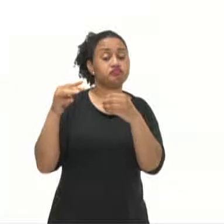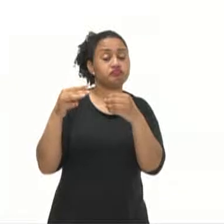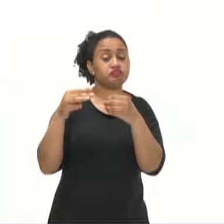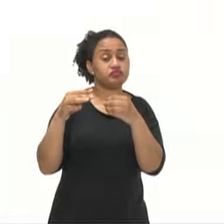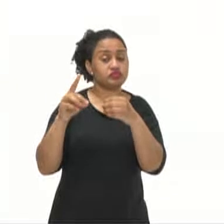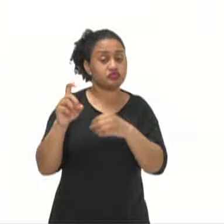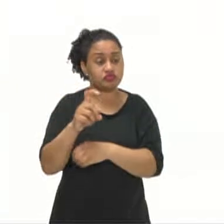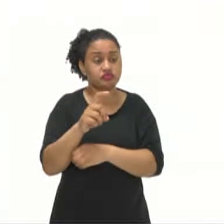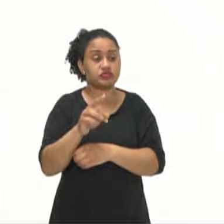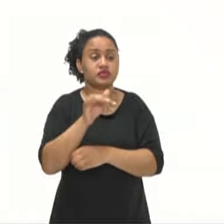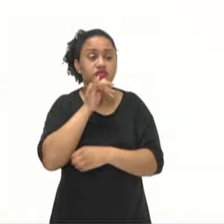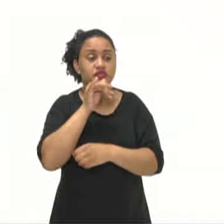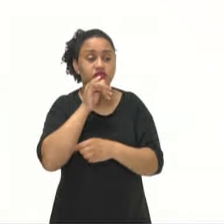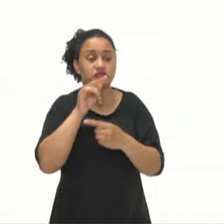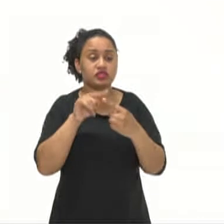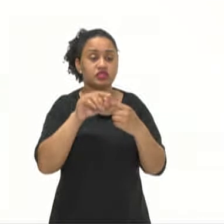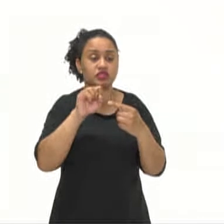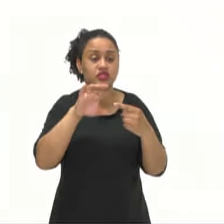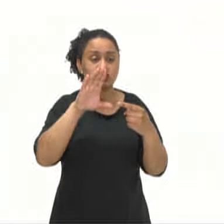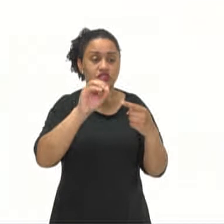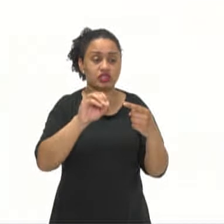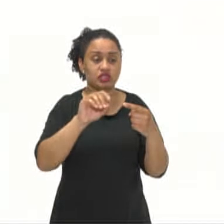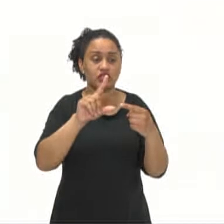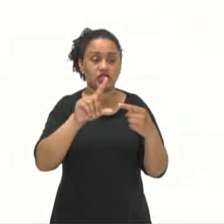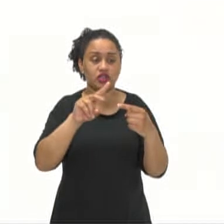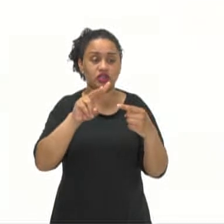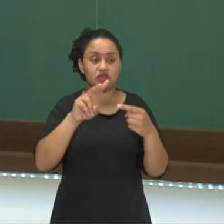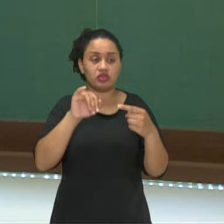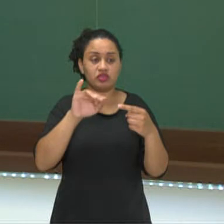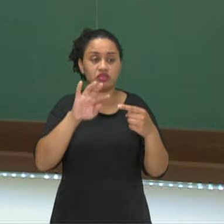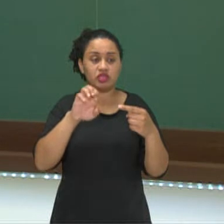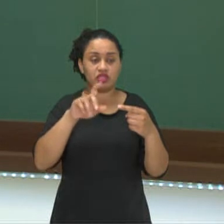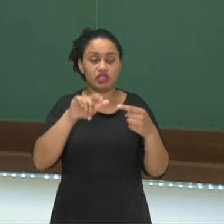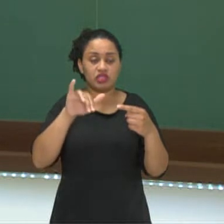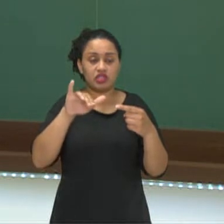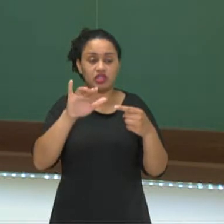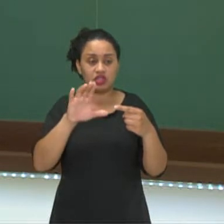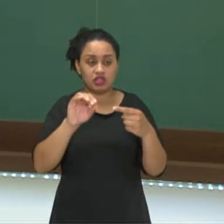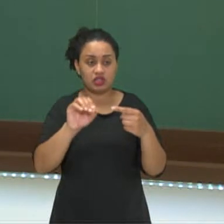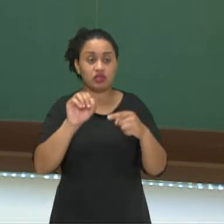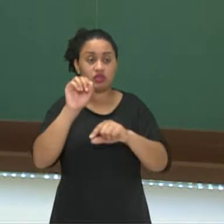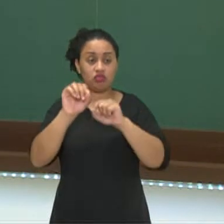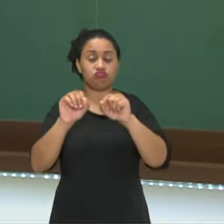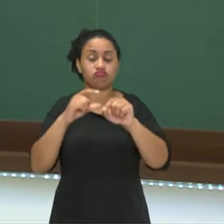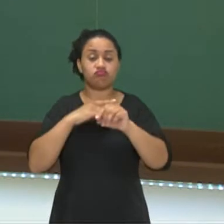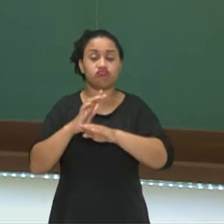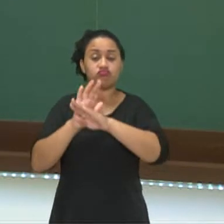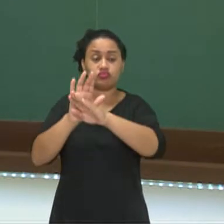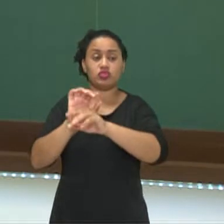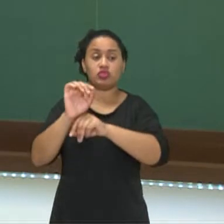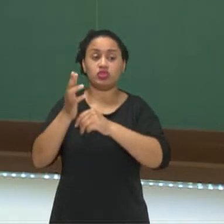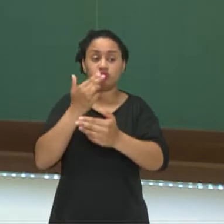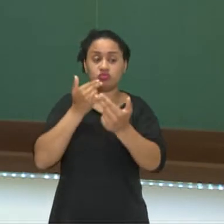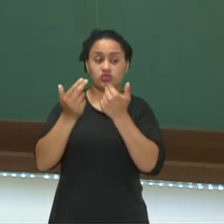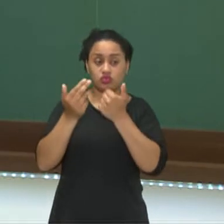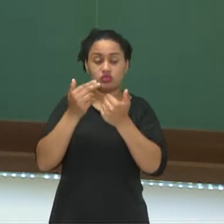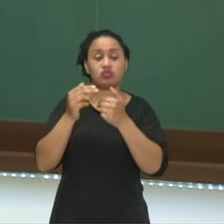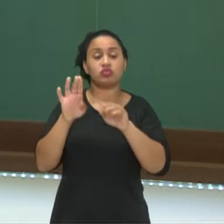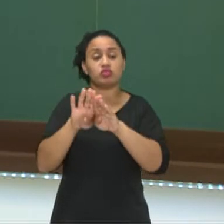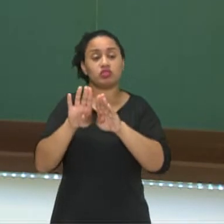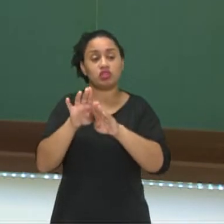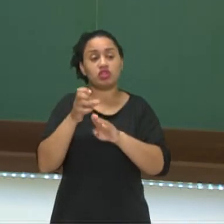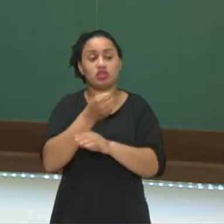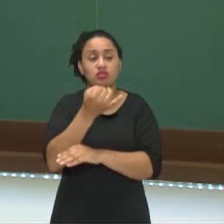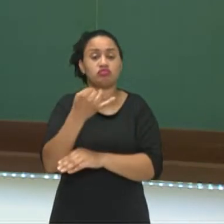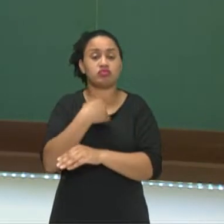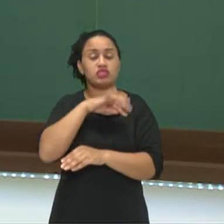por exemplo o saco vitelínico. Observem aqui na imagem que é essa estrutura que vai favorecer a nutrição. Nos mamíferos